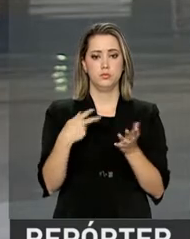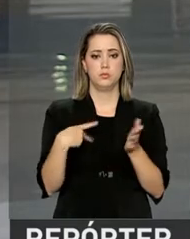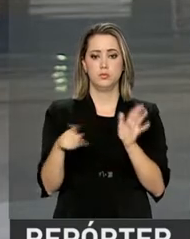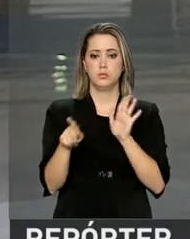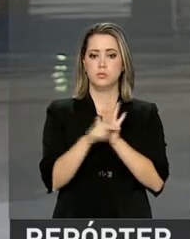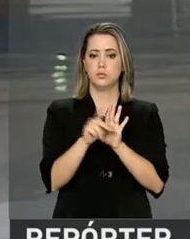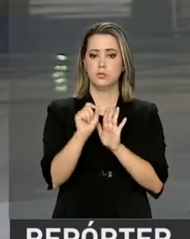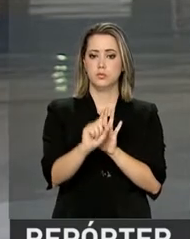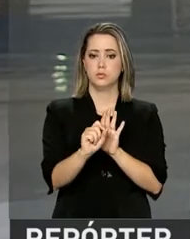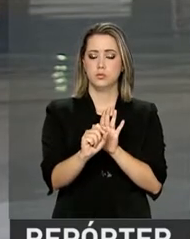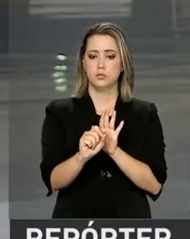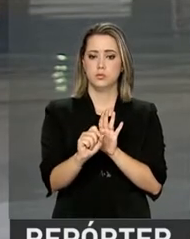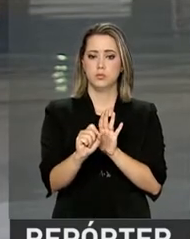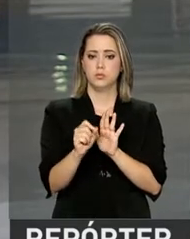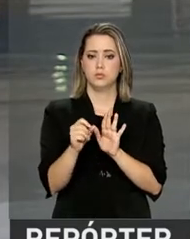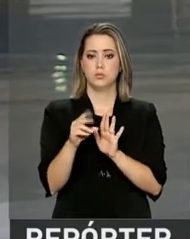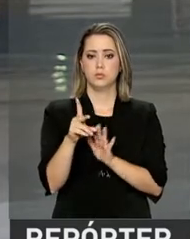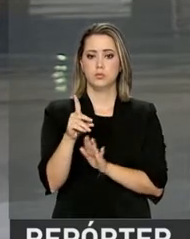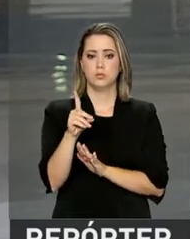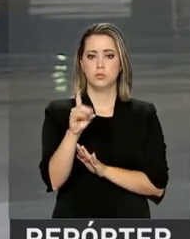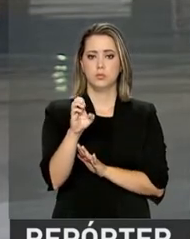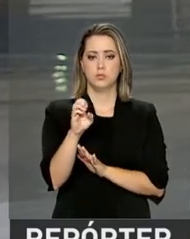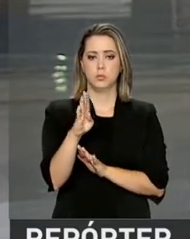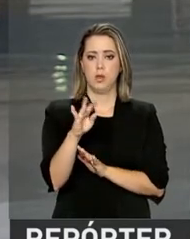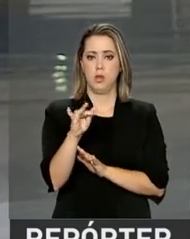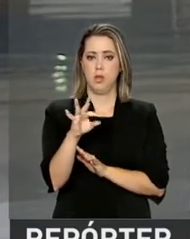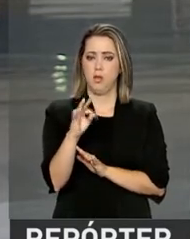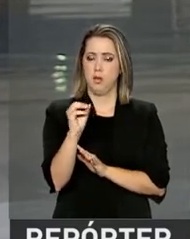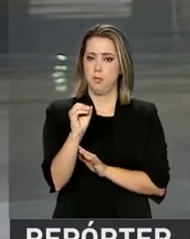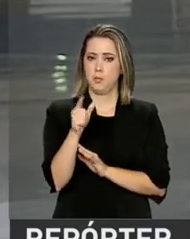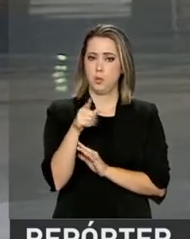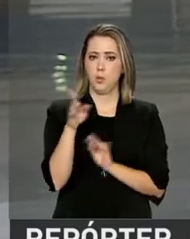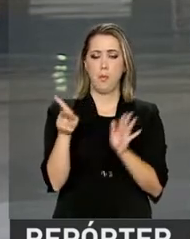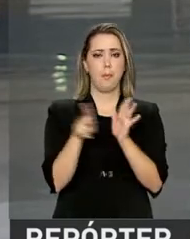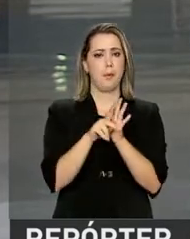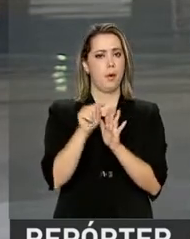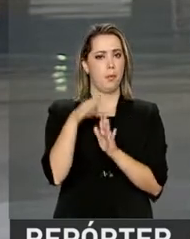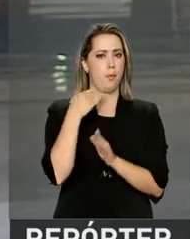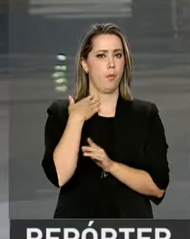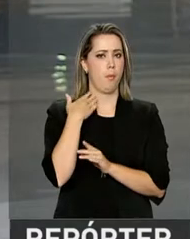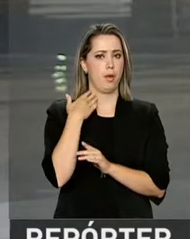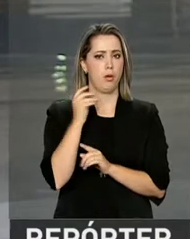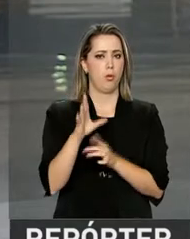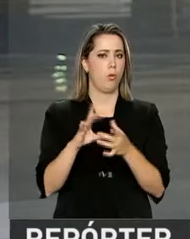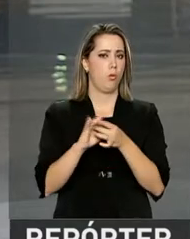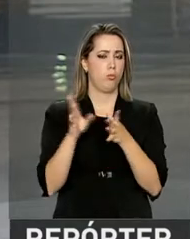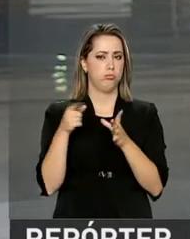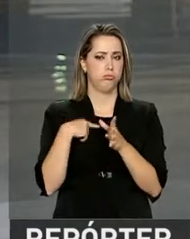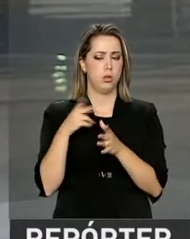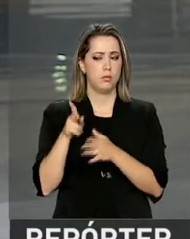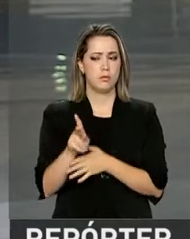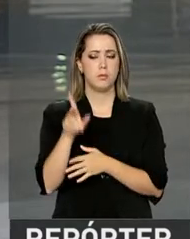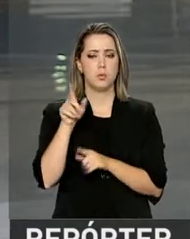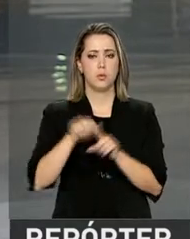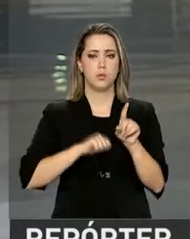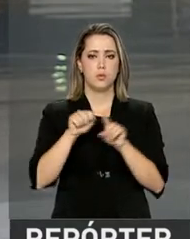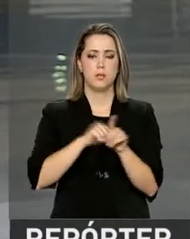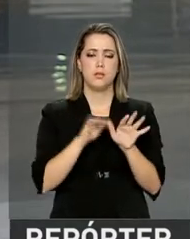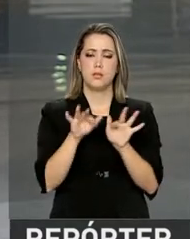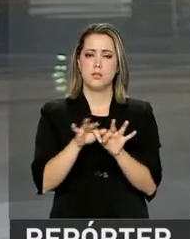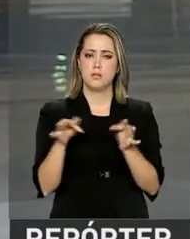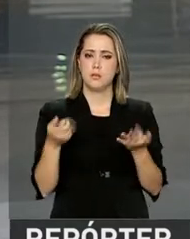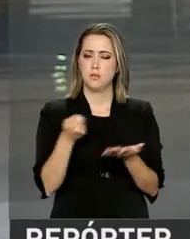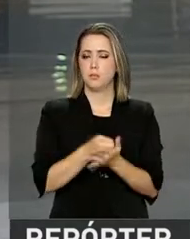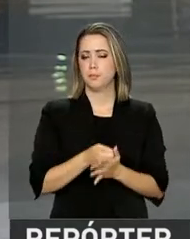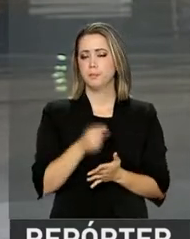esse pagamento através do débito automático ou seja de uma forma automática simplificando portanto a cobrança dessas contribuições